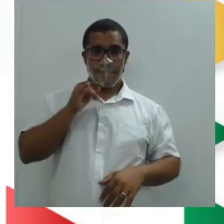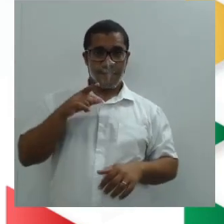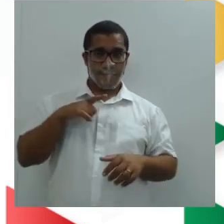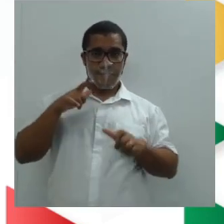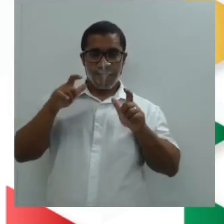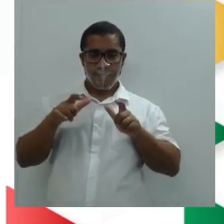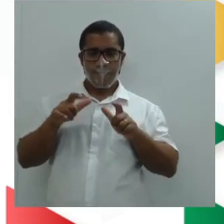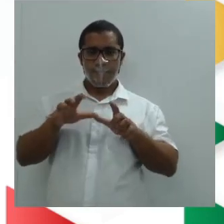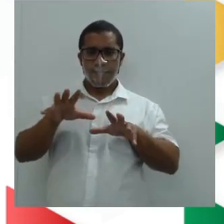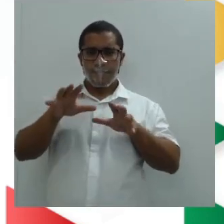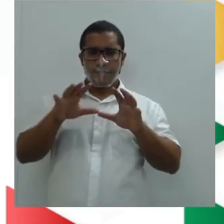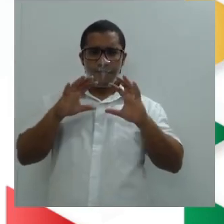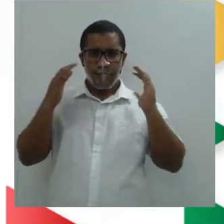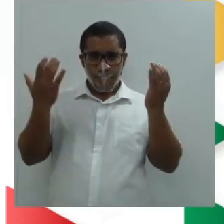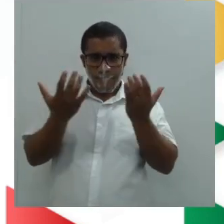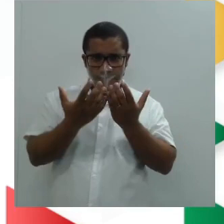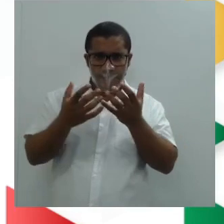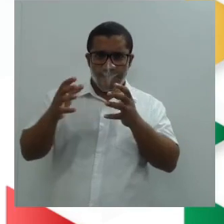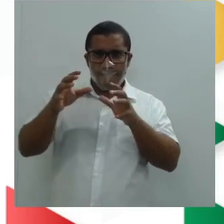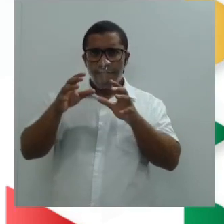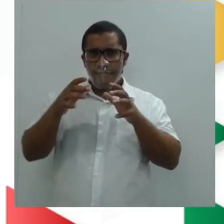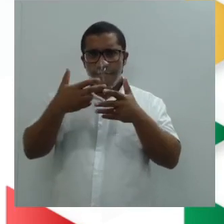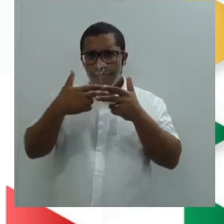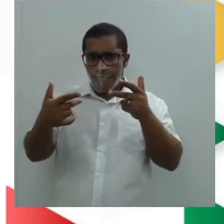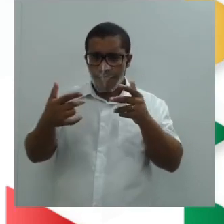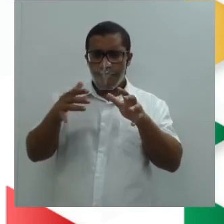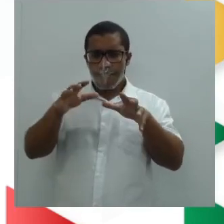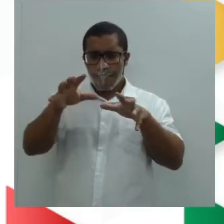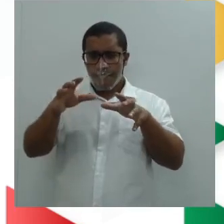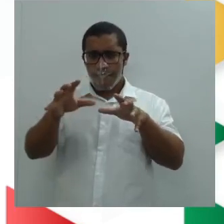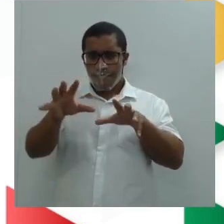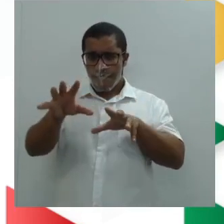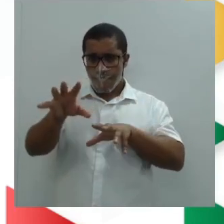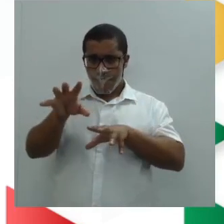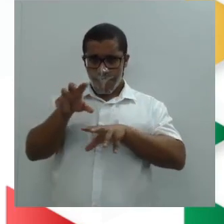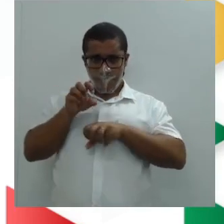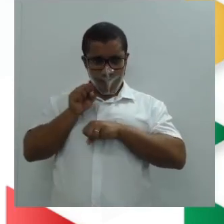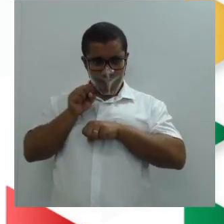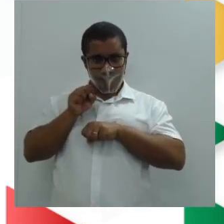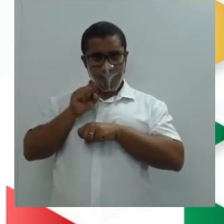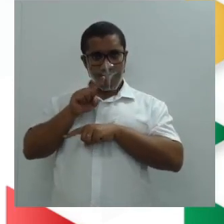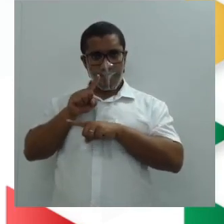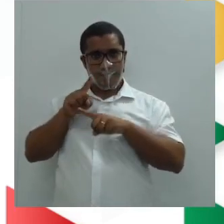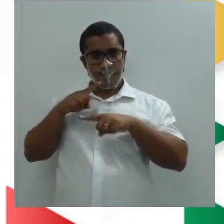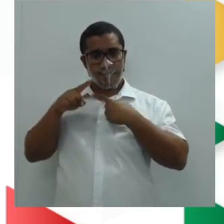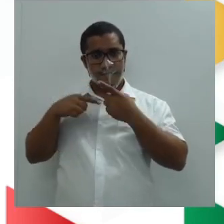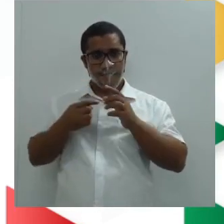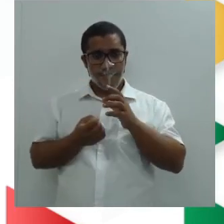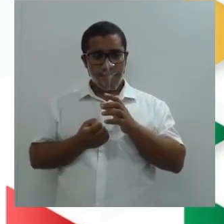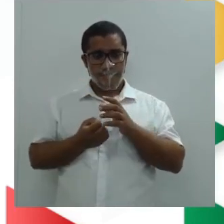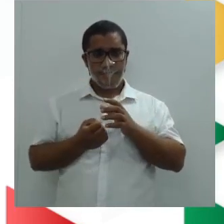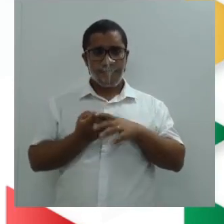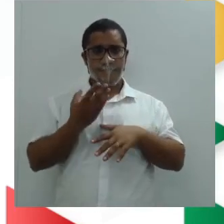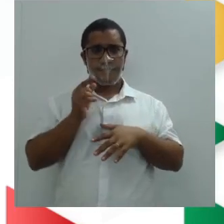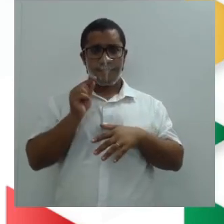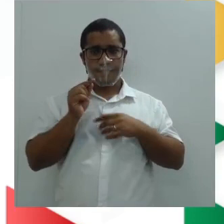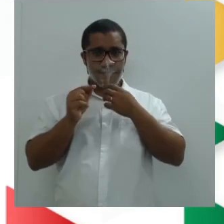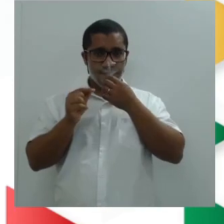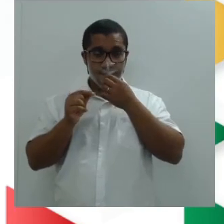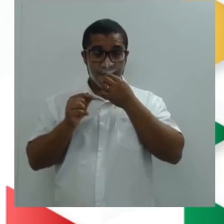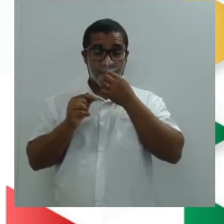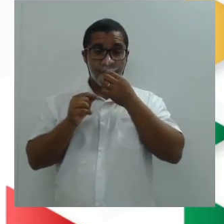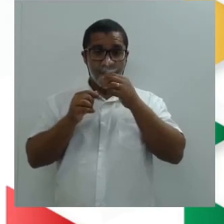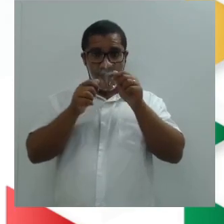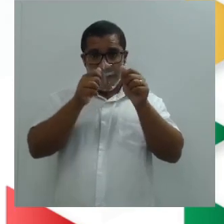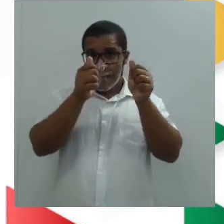sua comunidade extrativista, certo? E produz o que a gente chama de